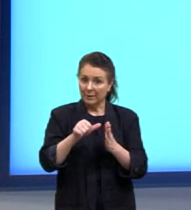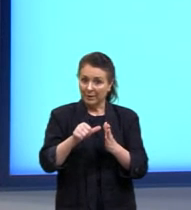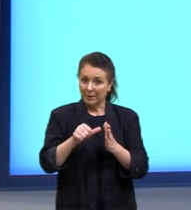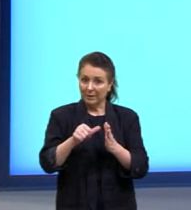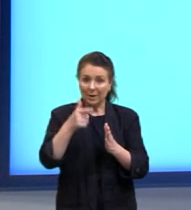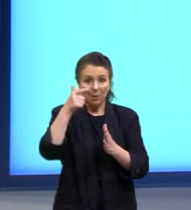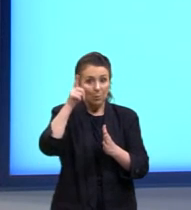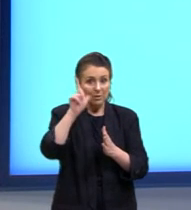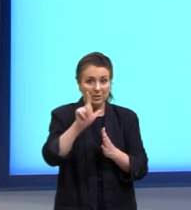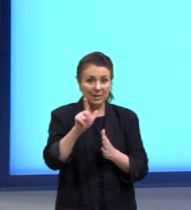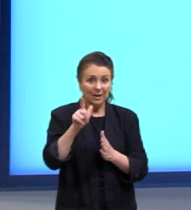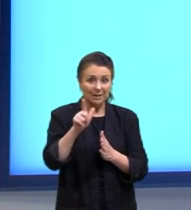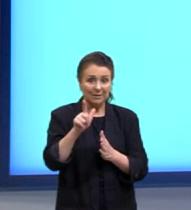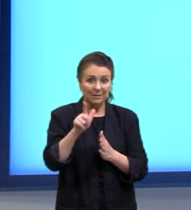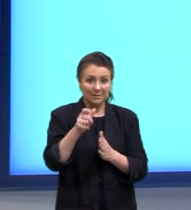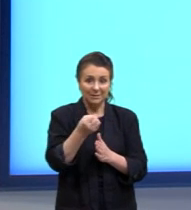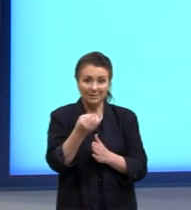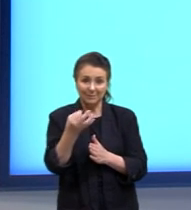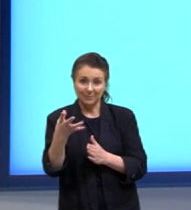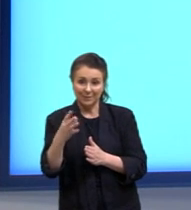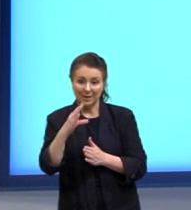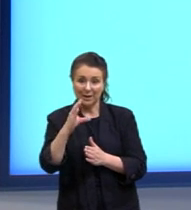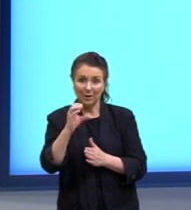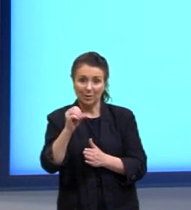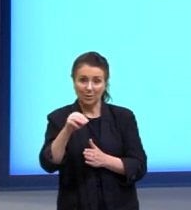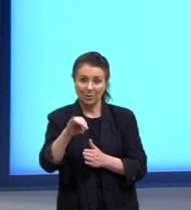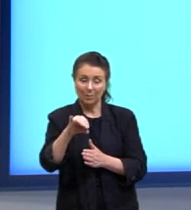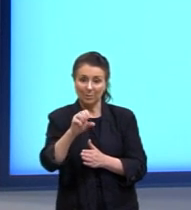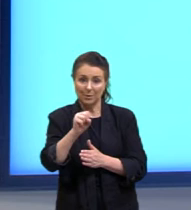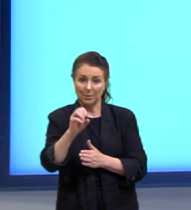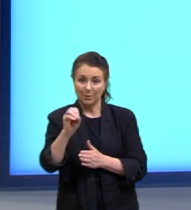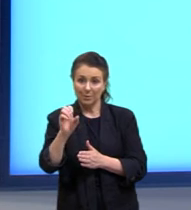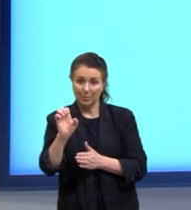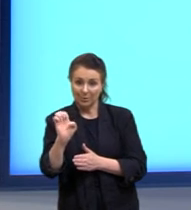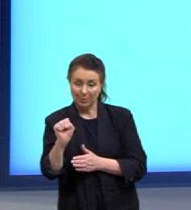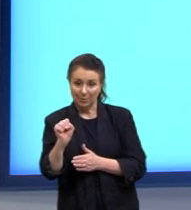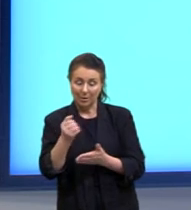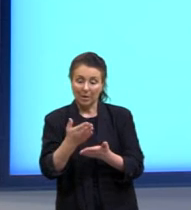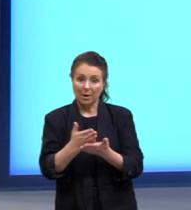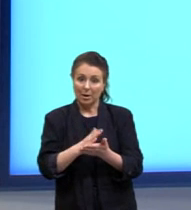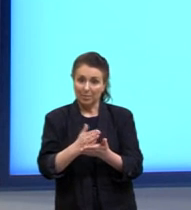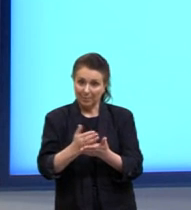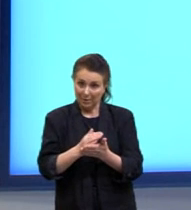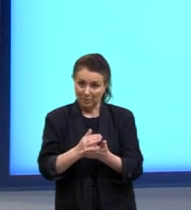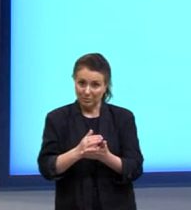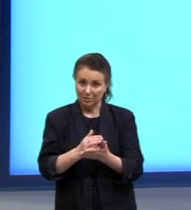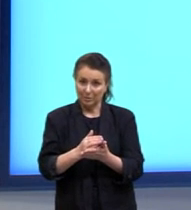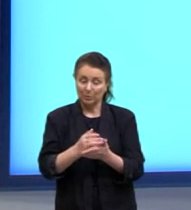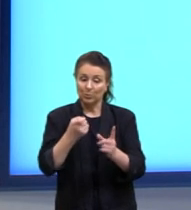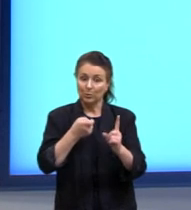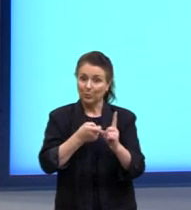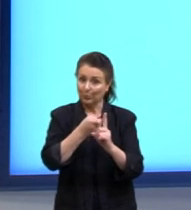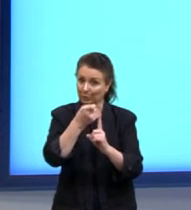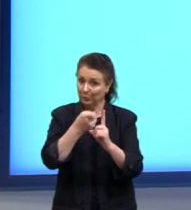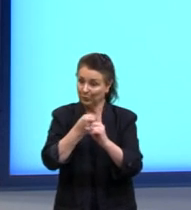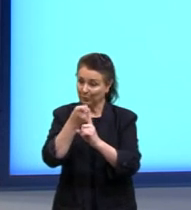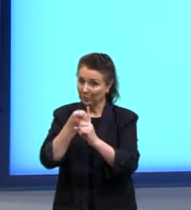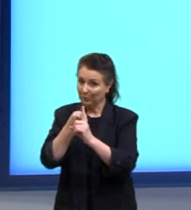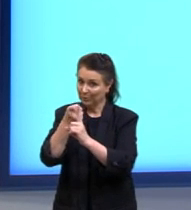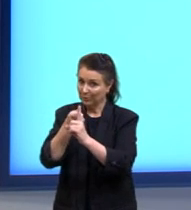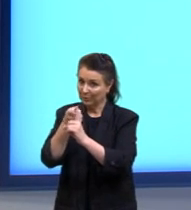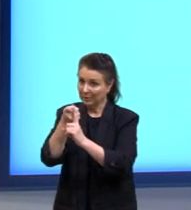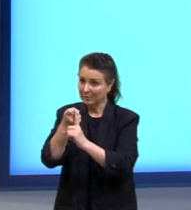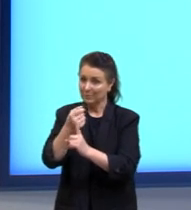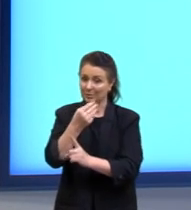porque nós temos que a média no faturamento mensal foi de 3, 75 milhões